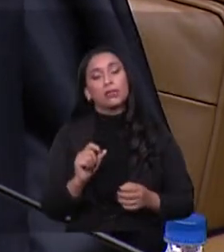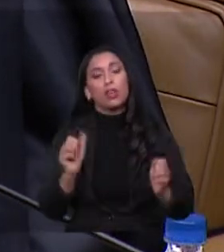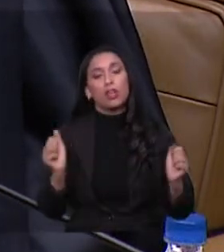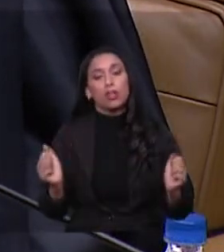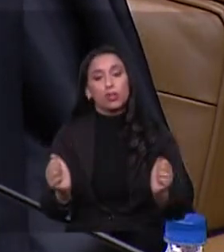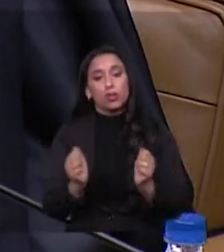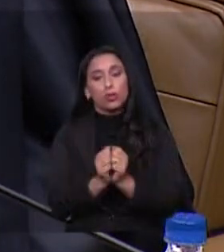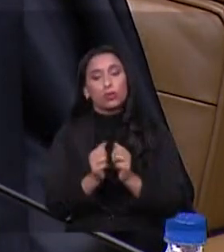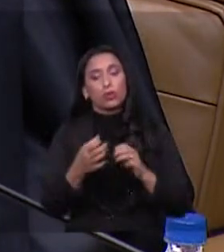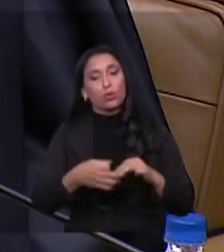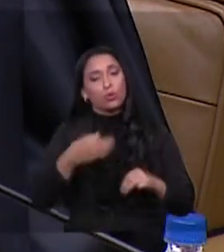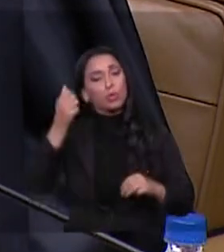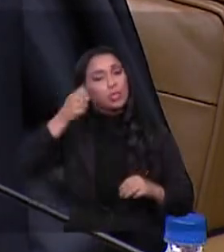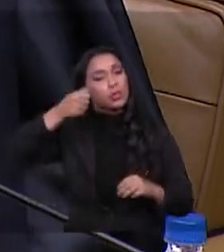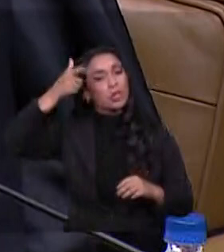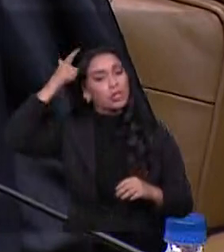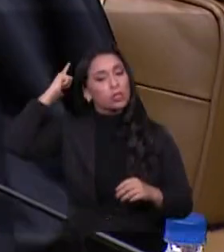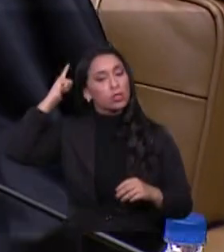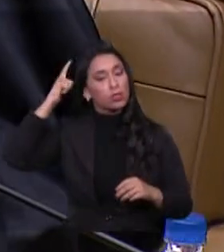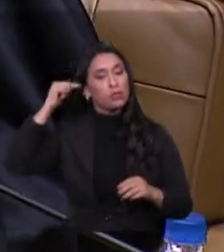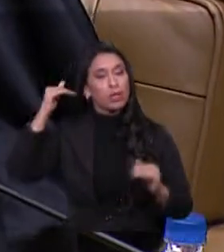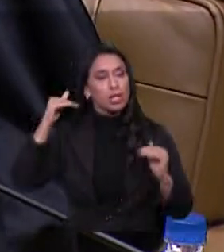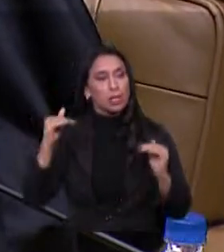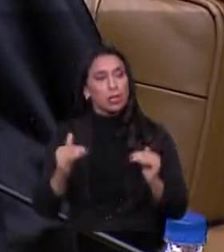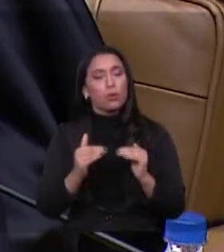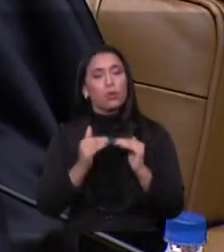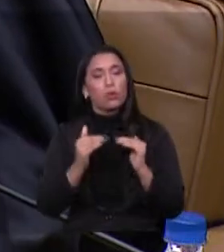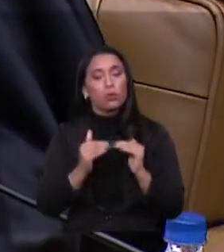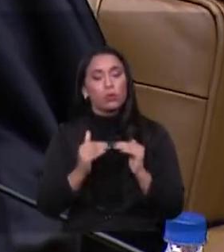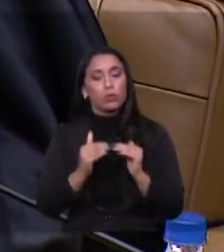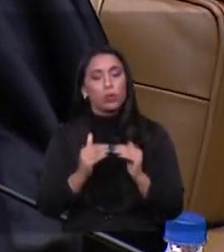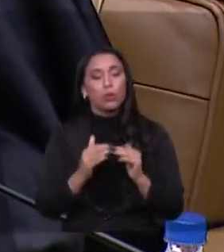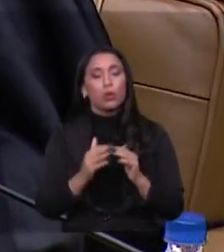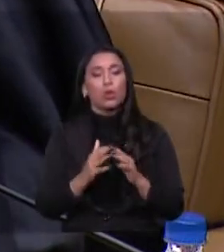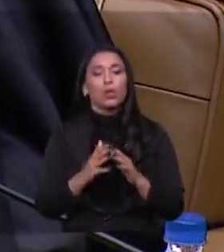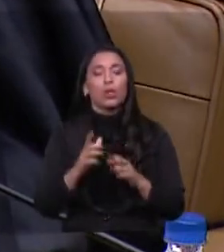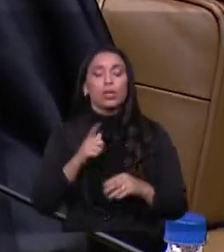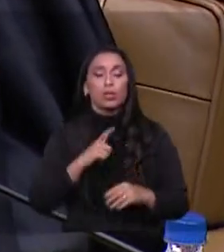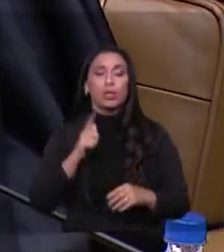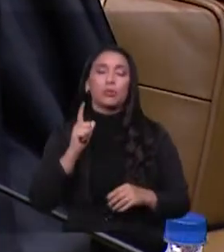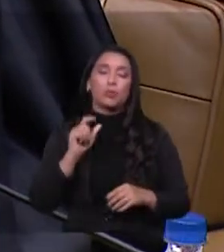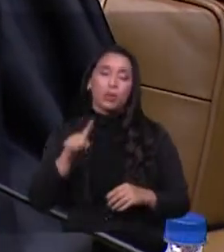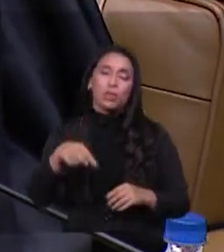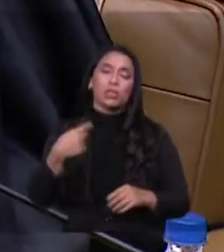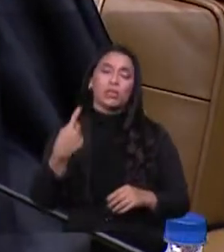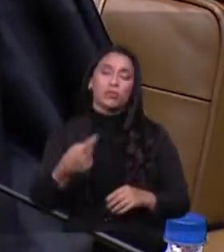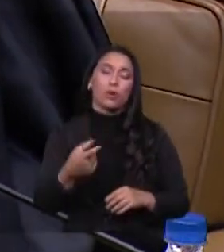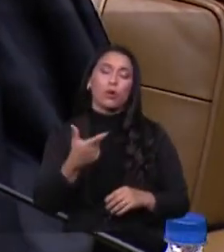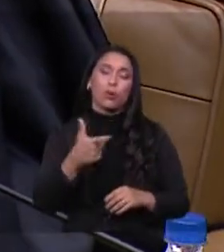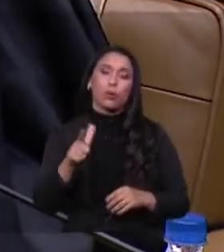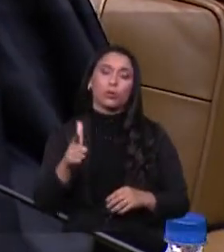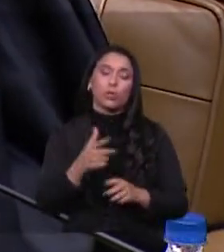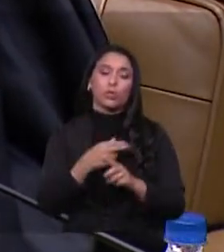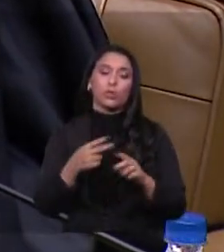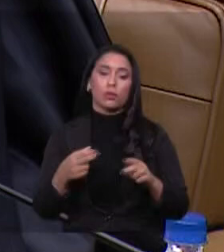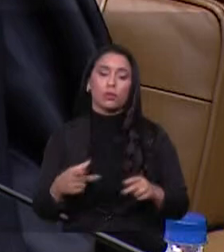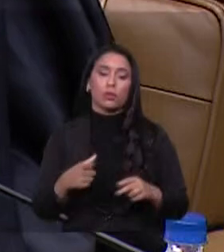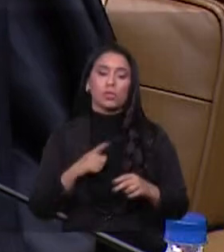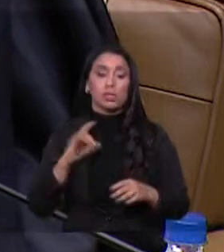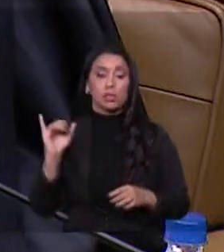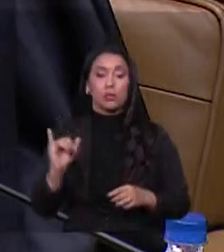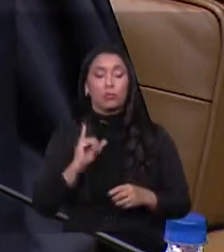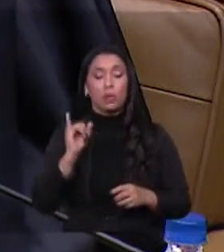companhia do eminente ministro Alexandre de Moraes, que avançou para outras circunstâncias que indiscutivelmente